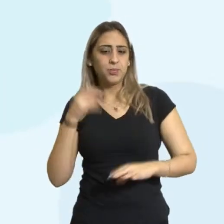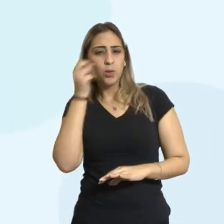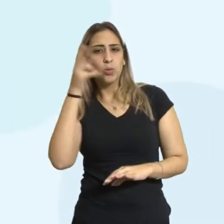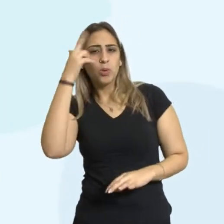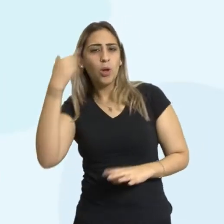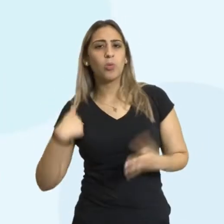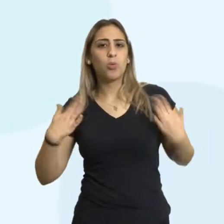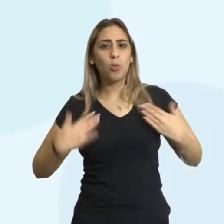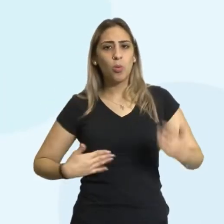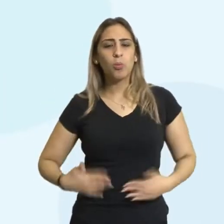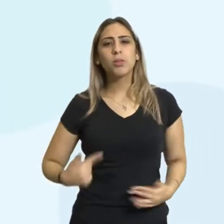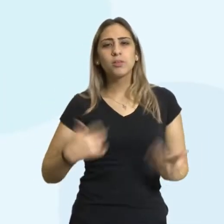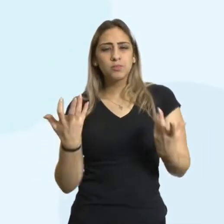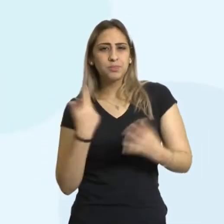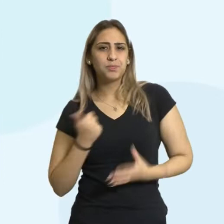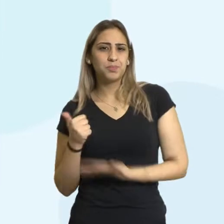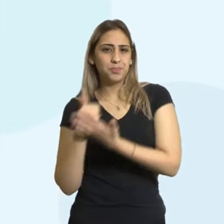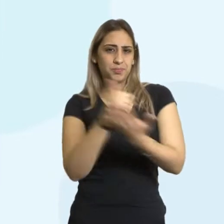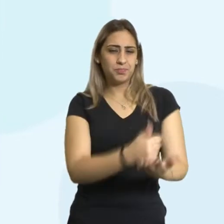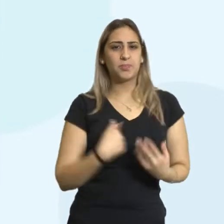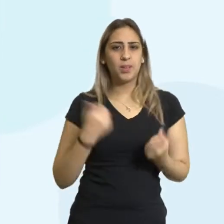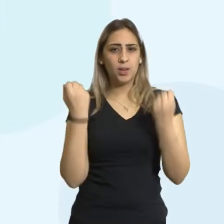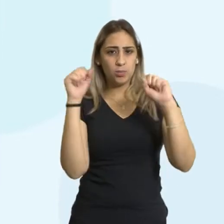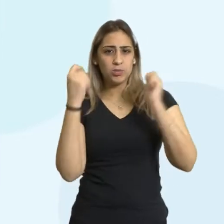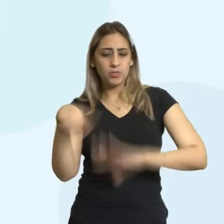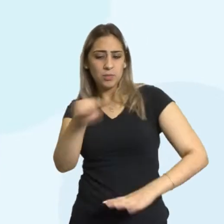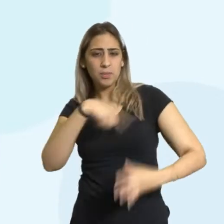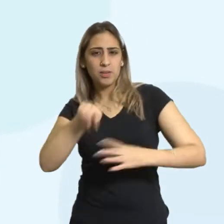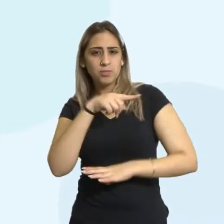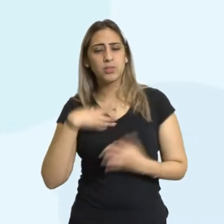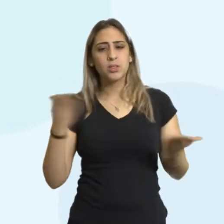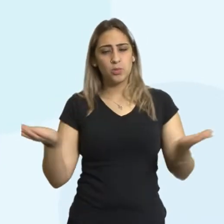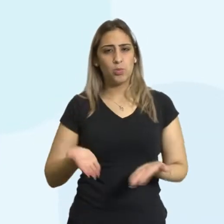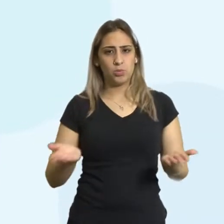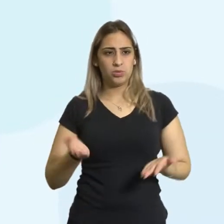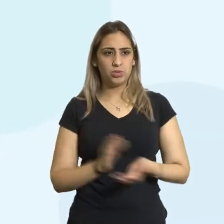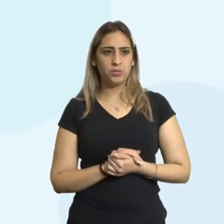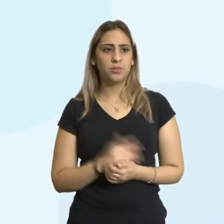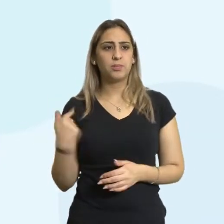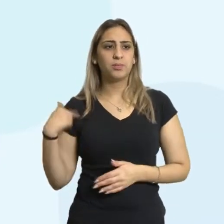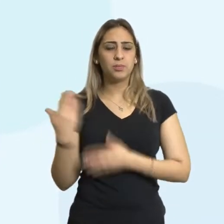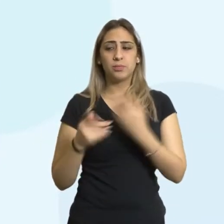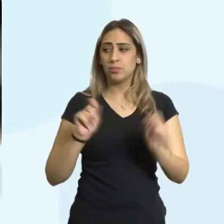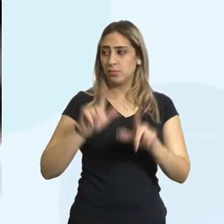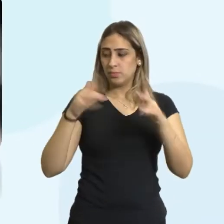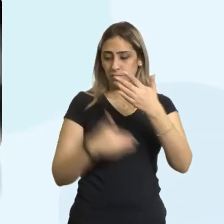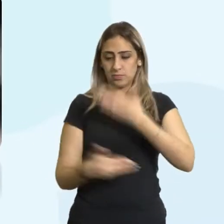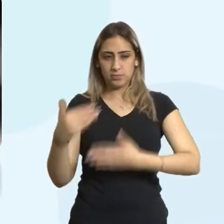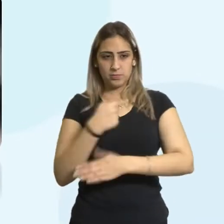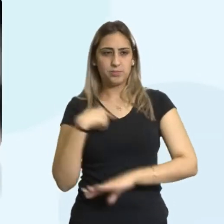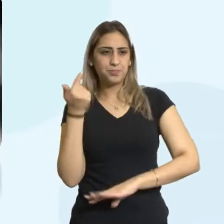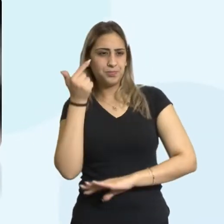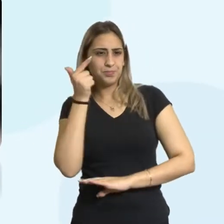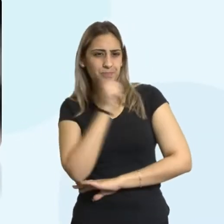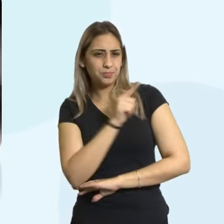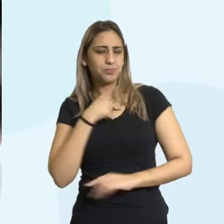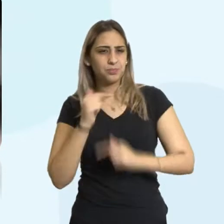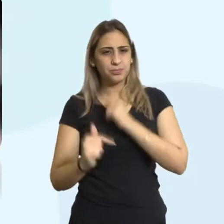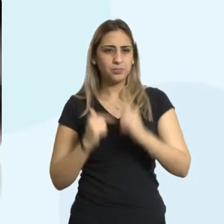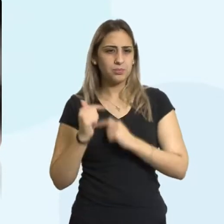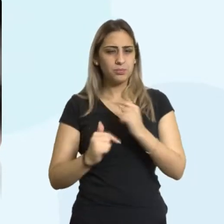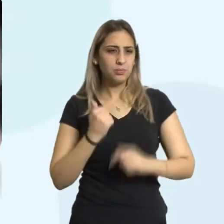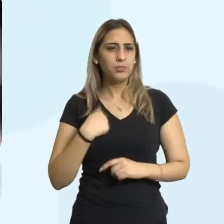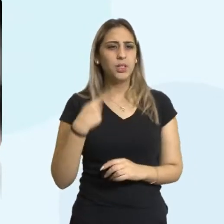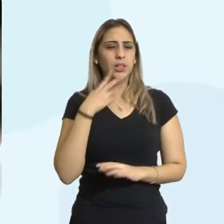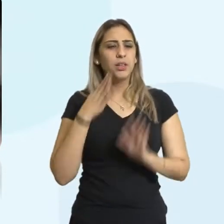corpo que é o que a gente está querendo trazer a educação física para vocês hoje no próximo slide a gente consegue já trabalhar